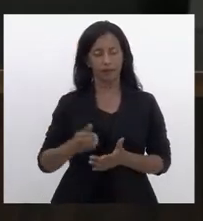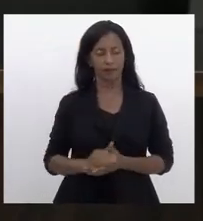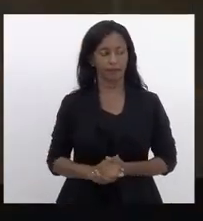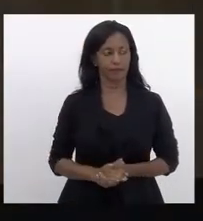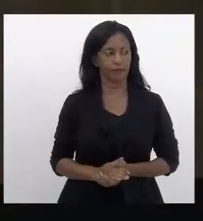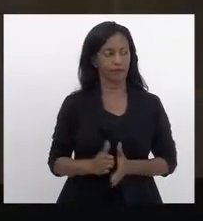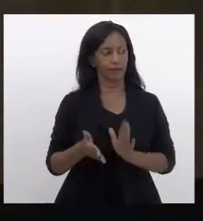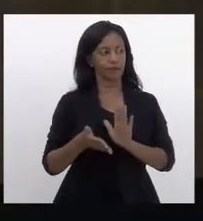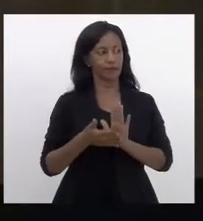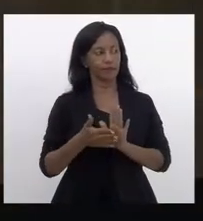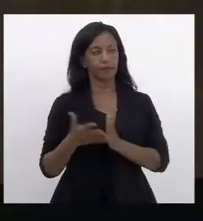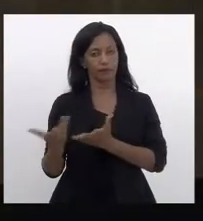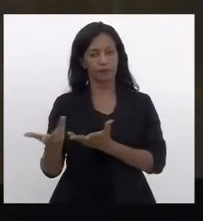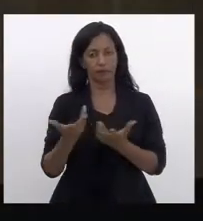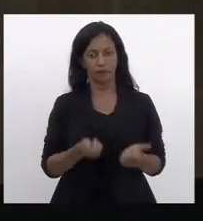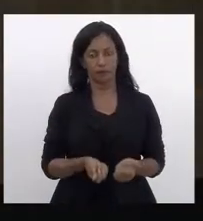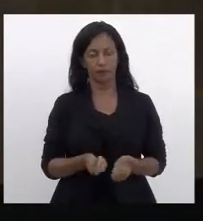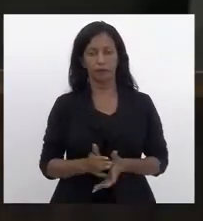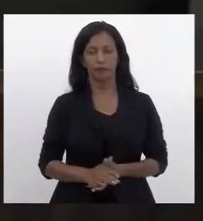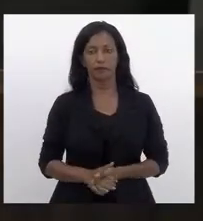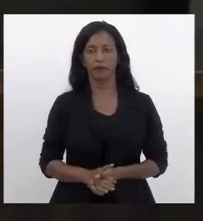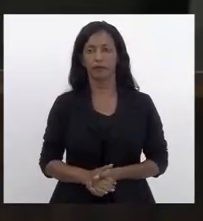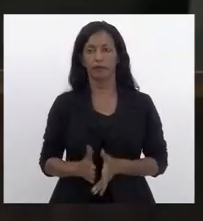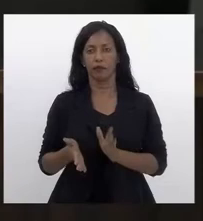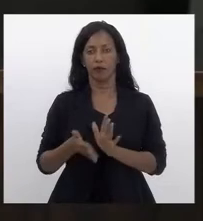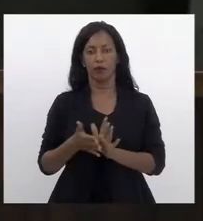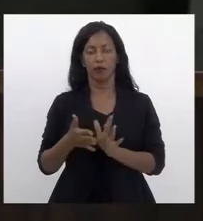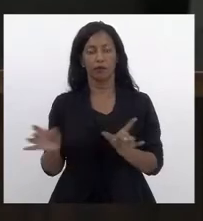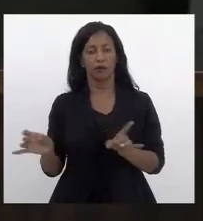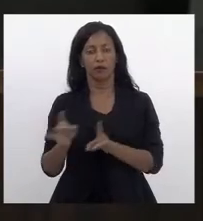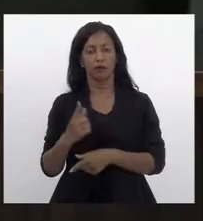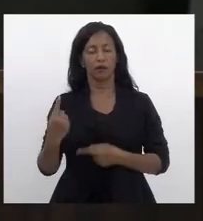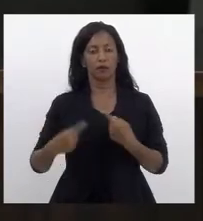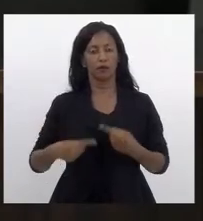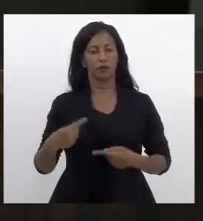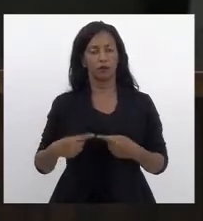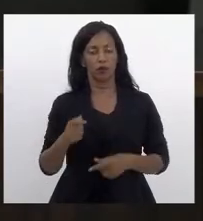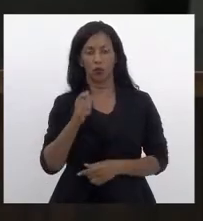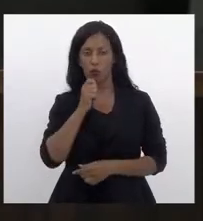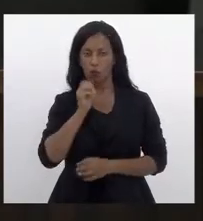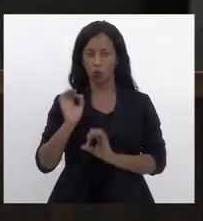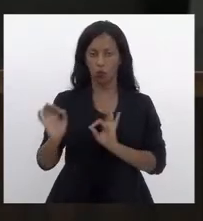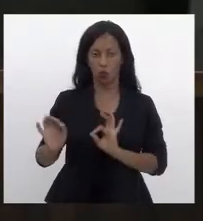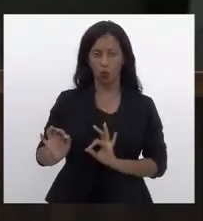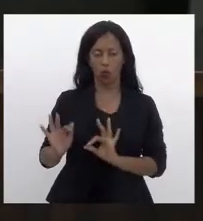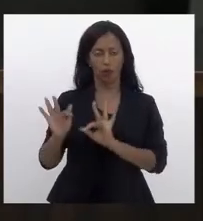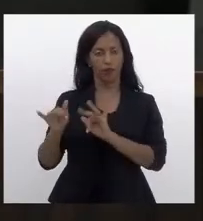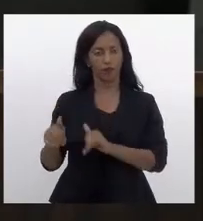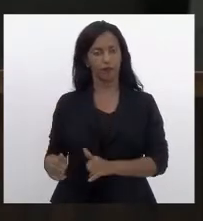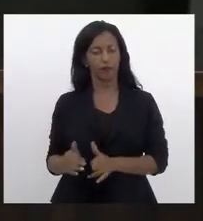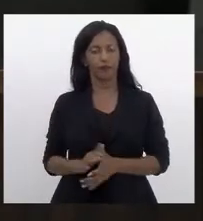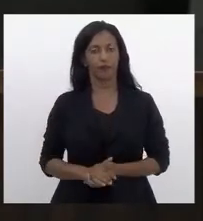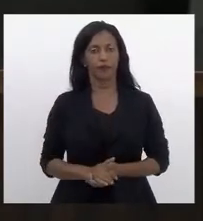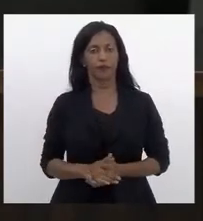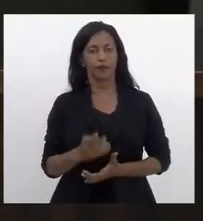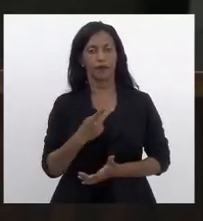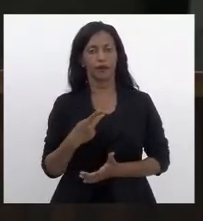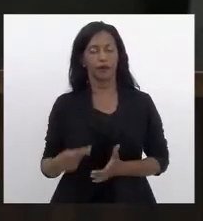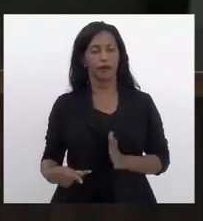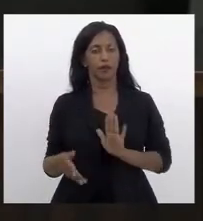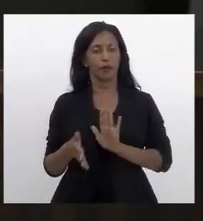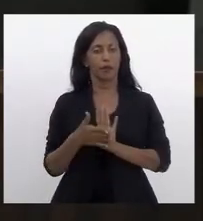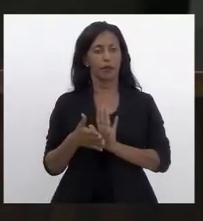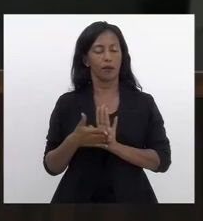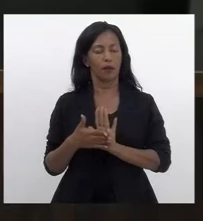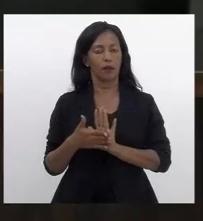O parecer é favorável, presidente. Os pareceres emitidos em discussão. Não havendo que queira discutir, encerra da discussão. O presente proposta recebeu